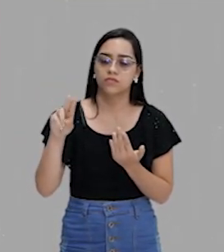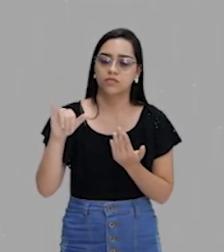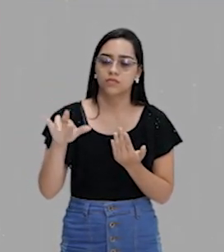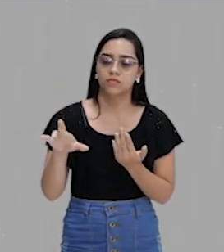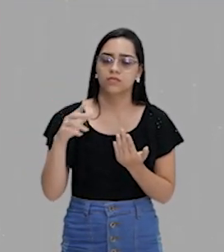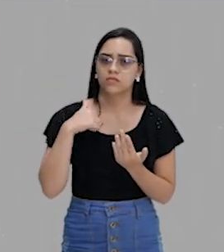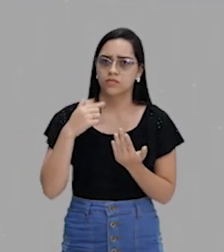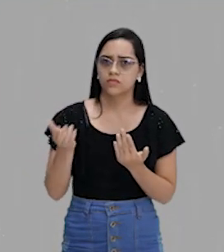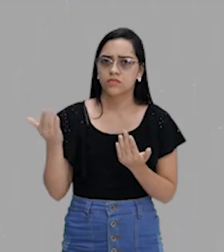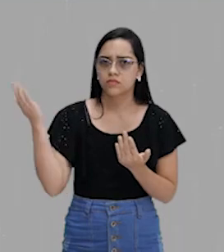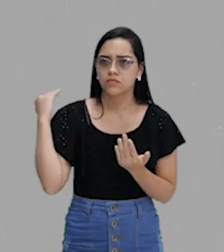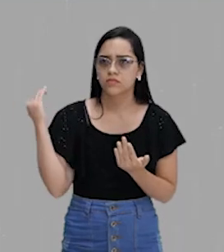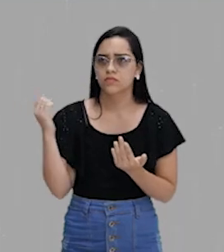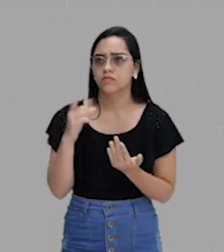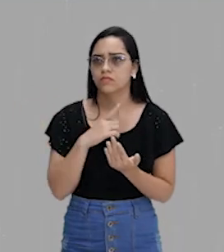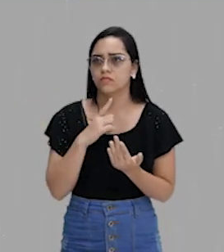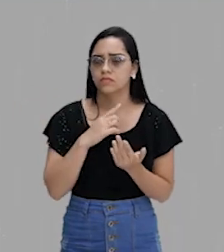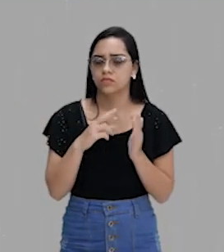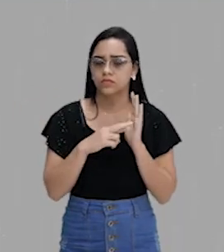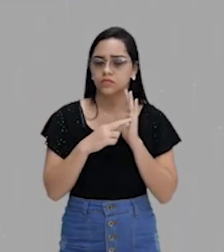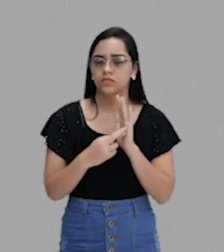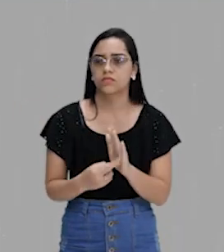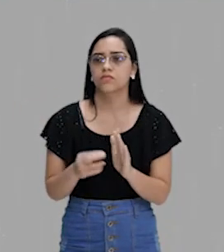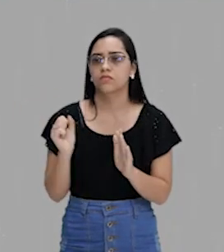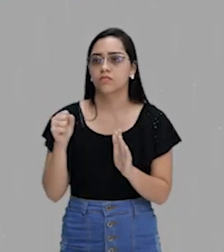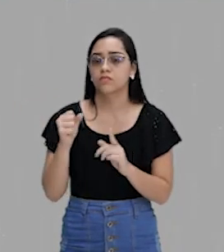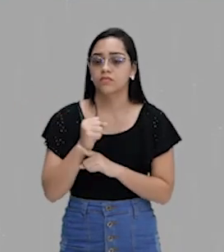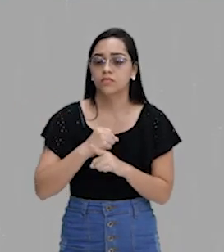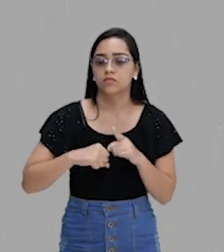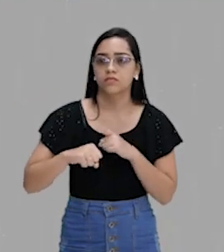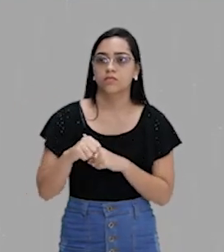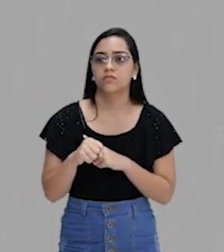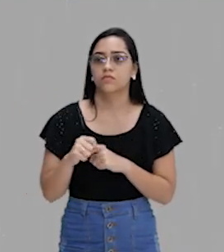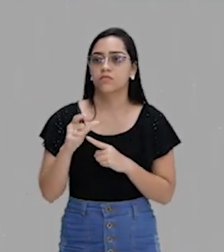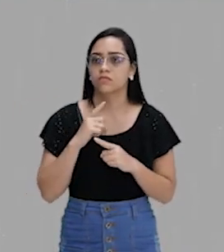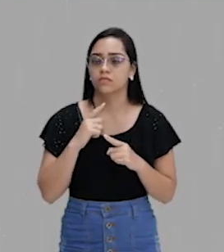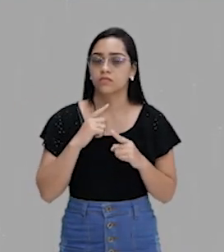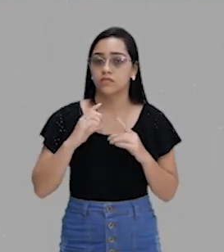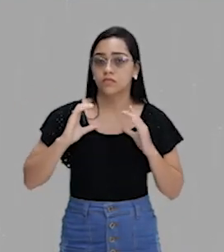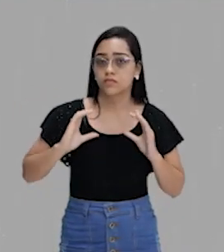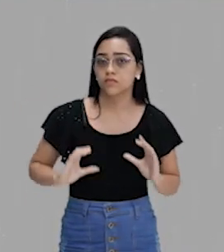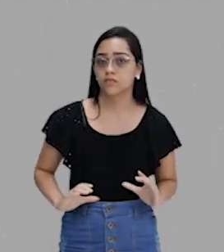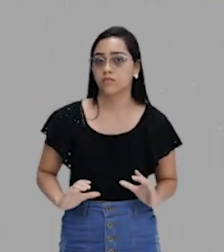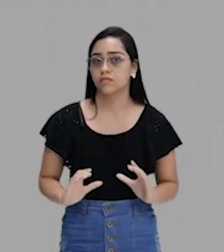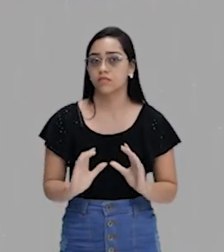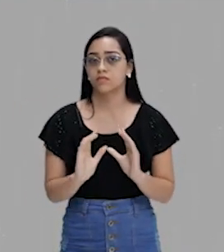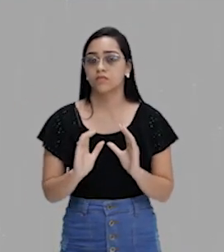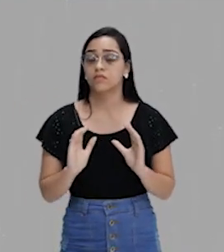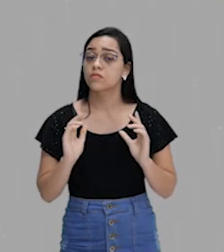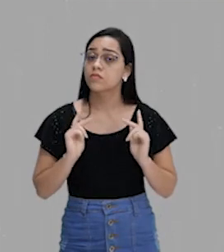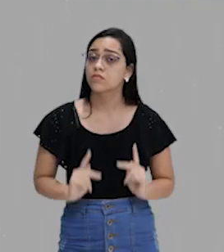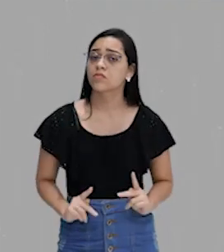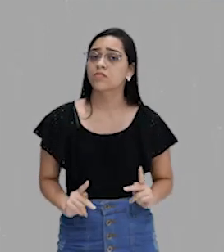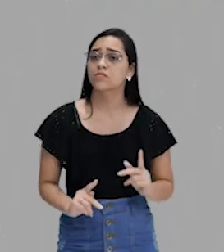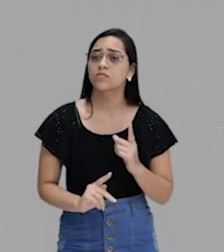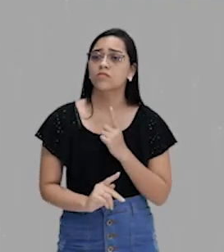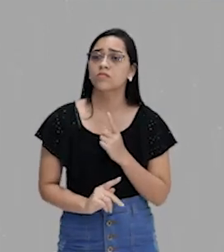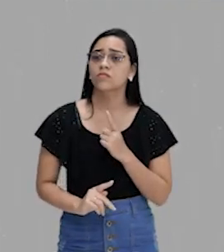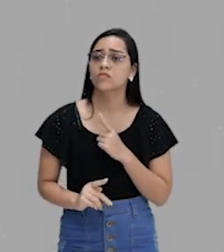era, né, na época, uma representante da sociedade, muito casta, muito comportada, que